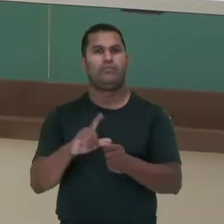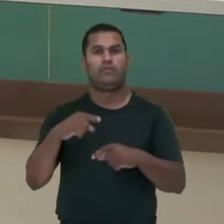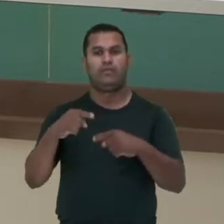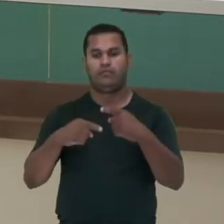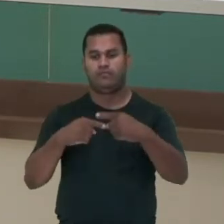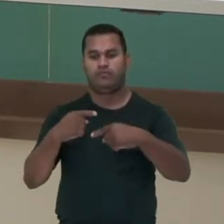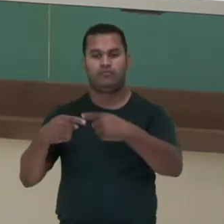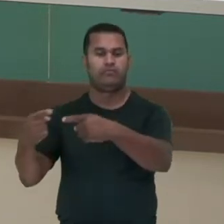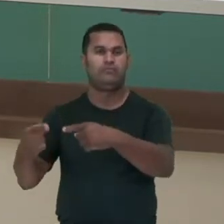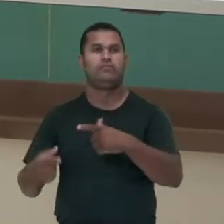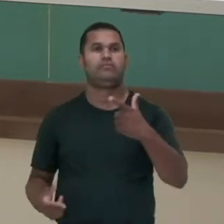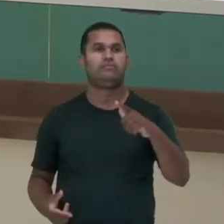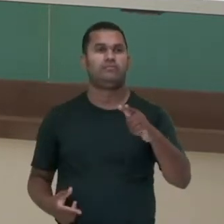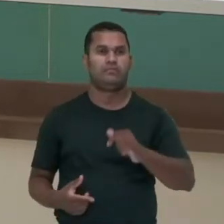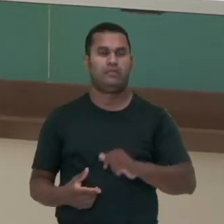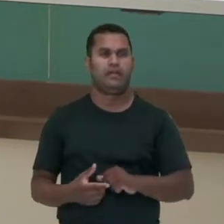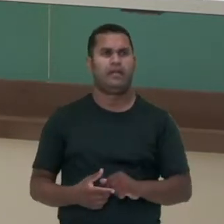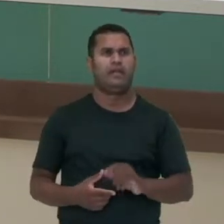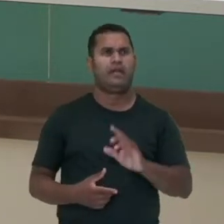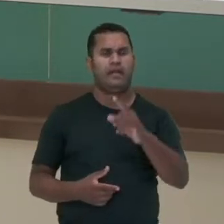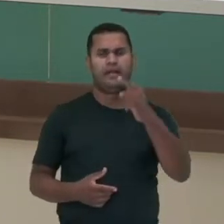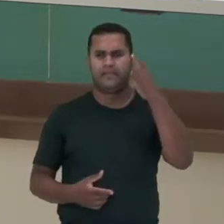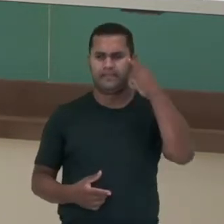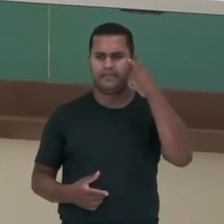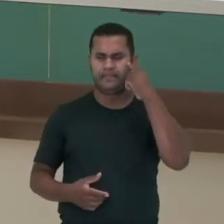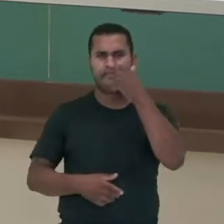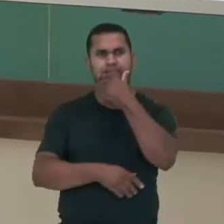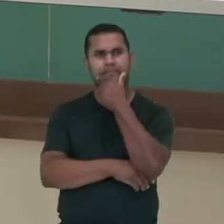recessivo, homozigose recessiva,